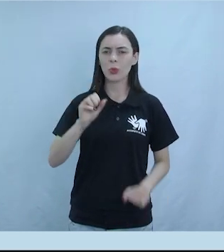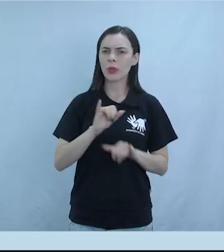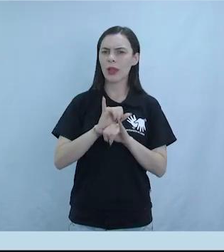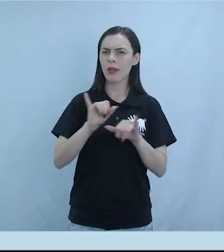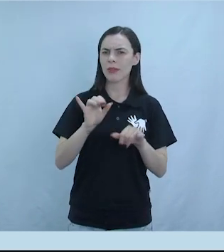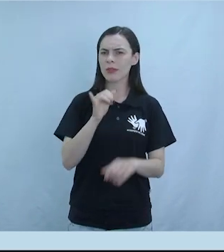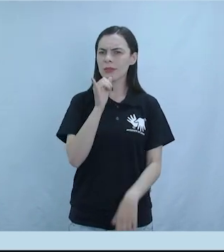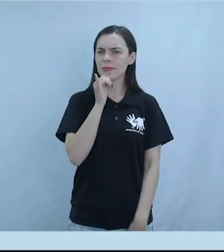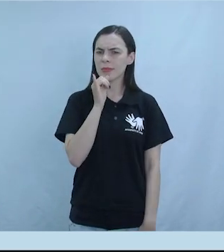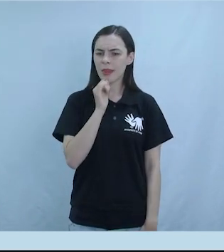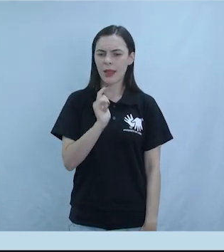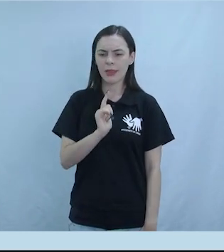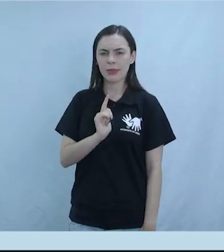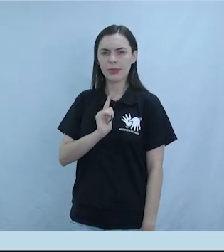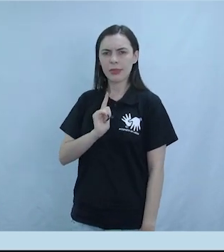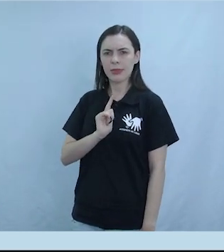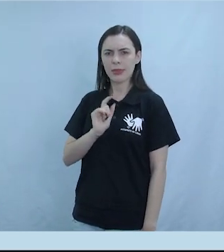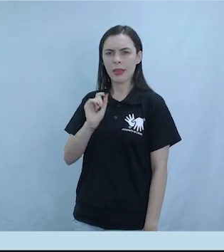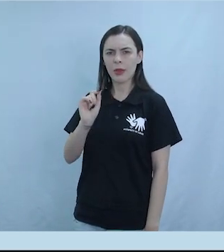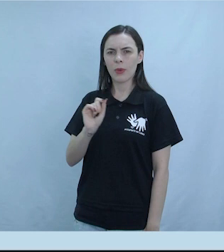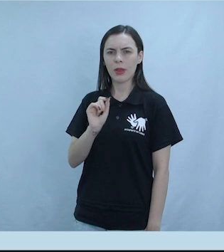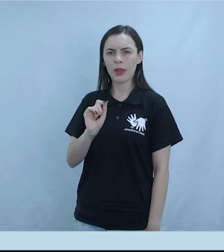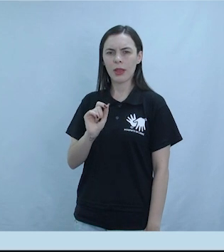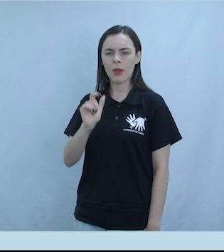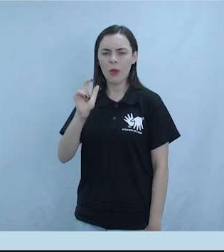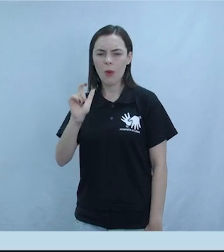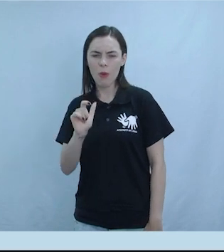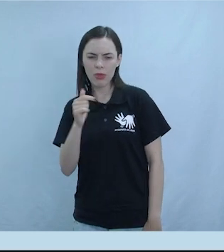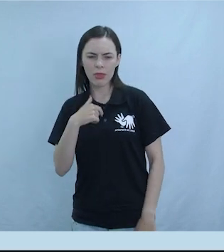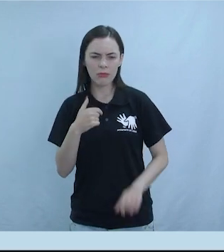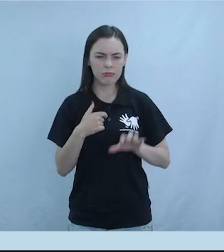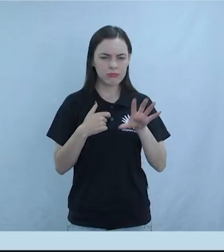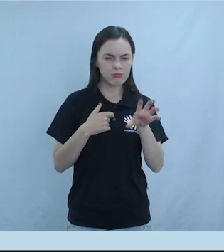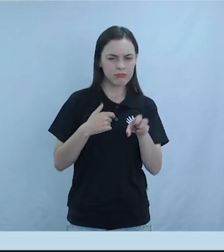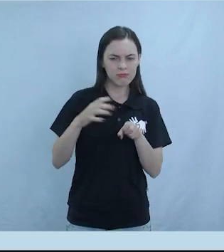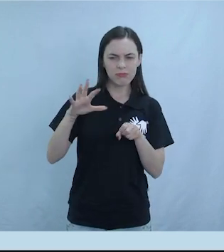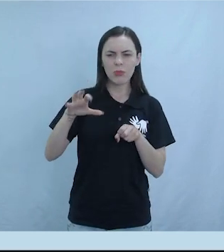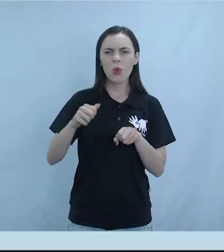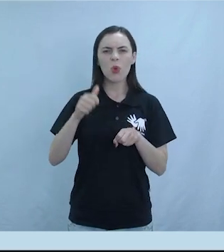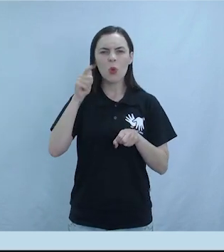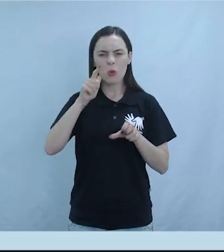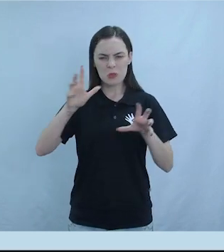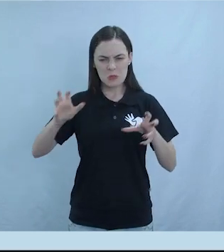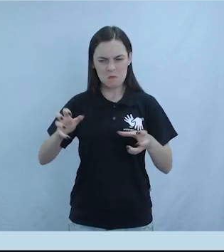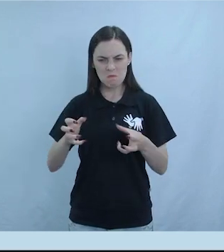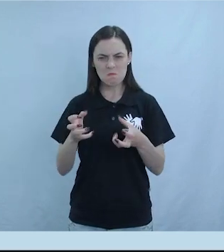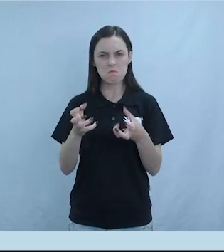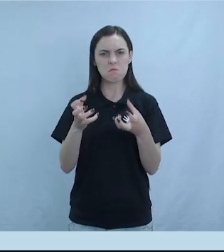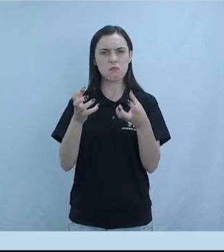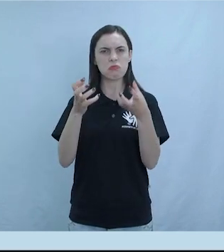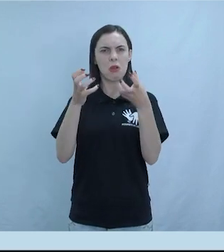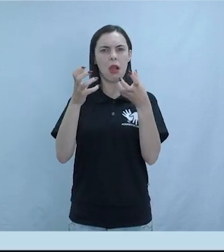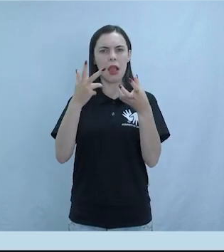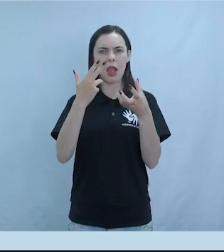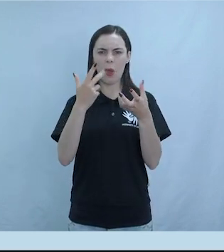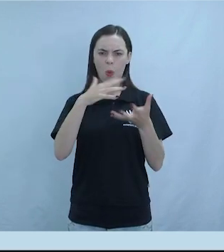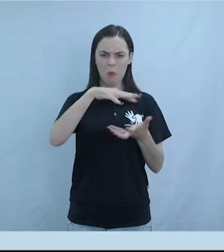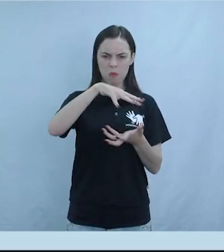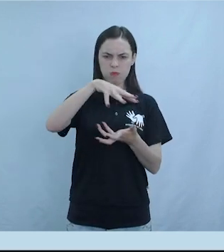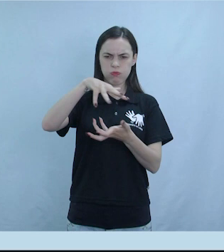dizia que, se tivesse um ponto por onde pegar, ele ergueria o